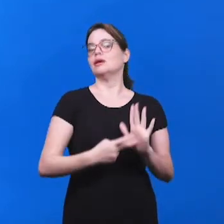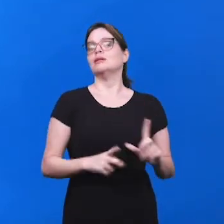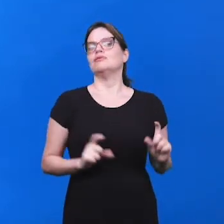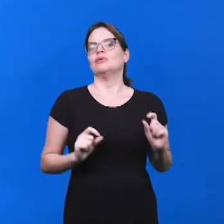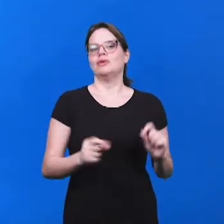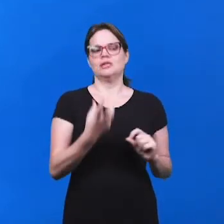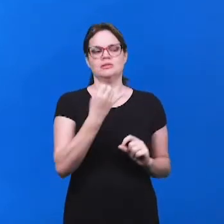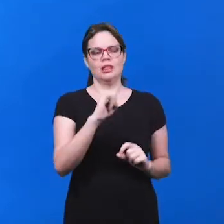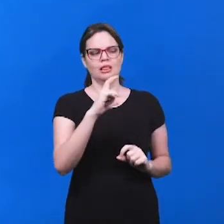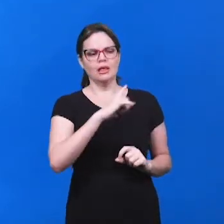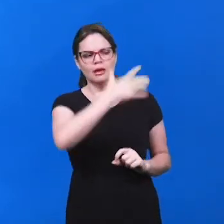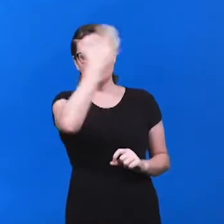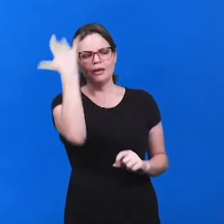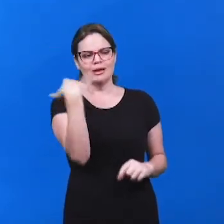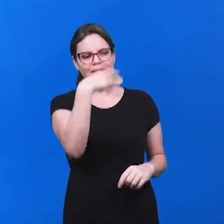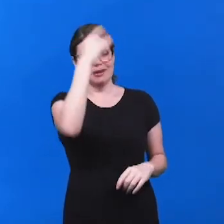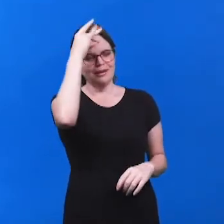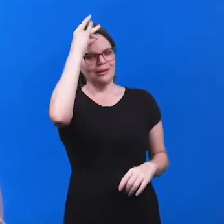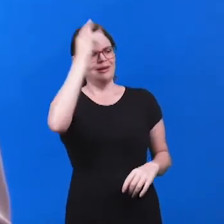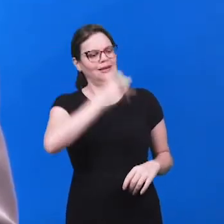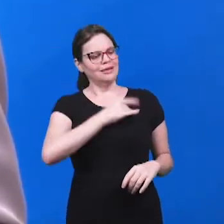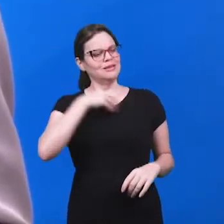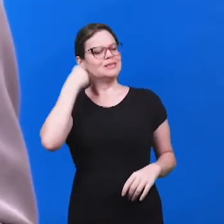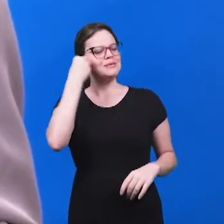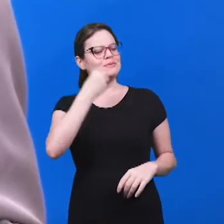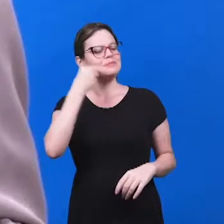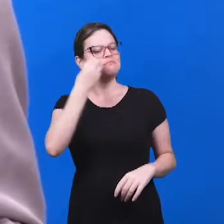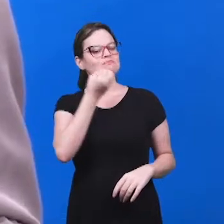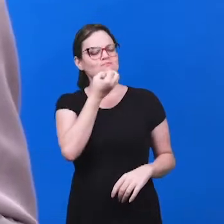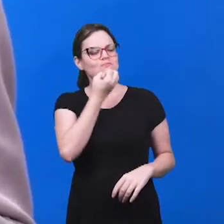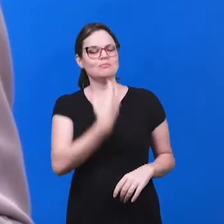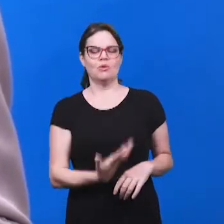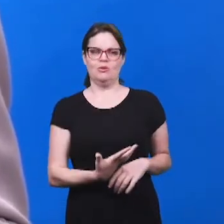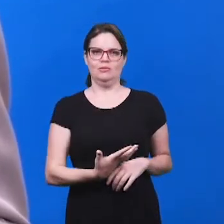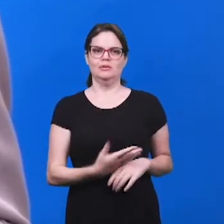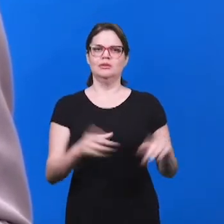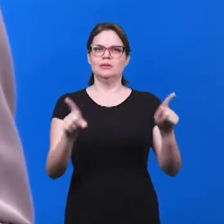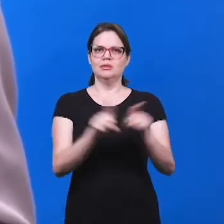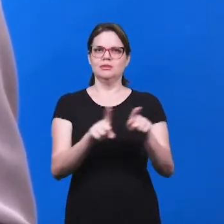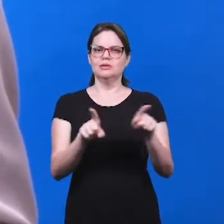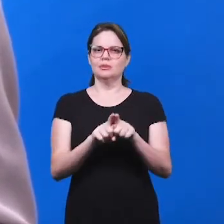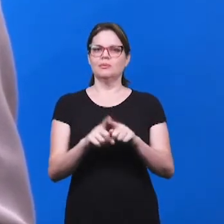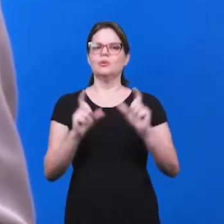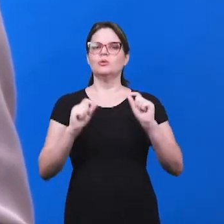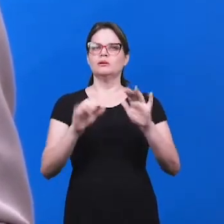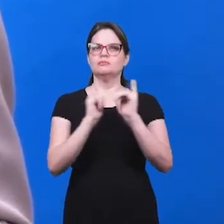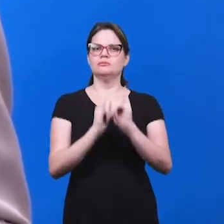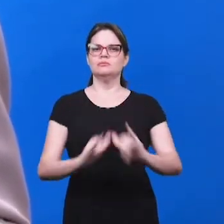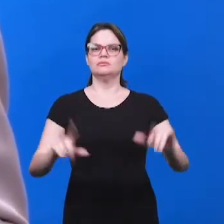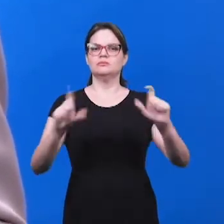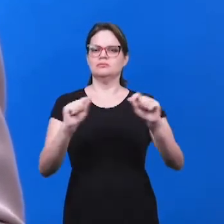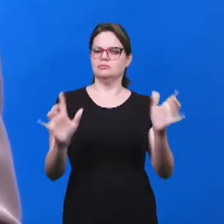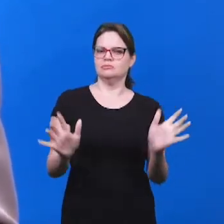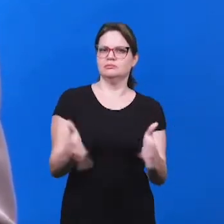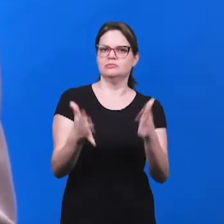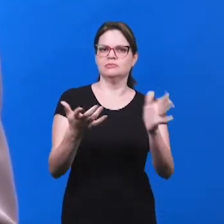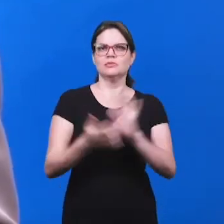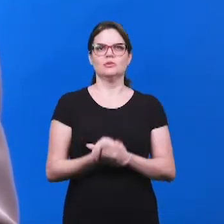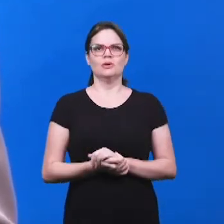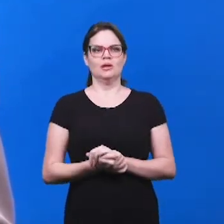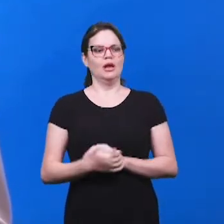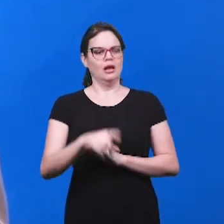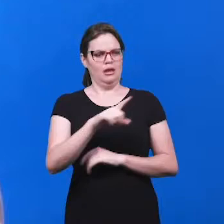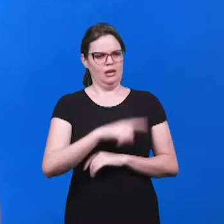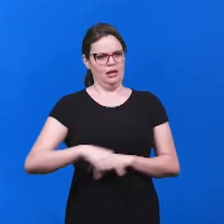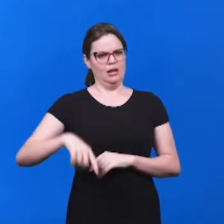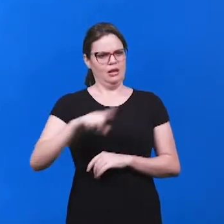permite que agora a igreja esteja bebendo o bom vinho e traz até uma palavra de incentivo para o noivo, porque ele guardou o